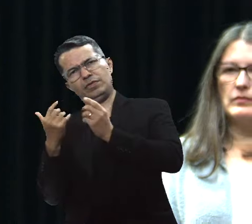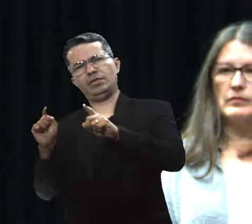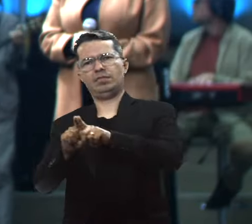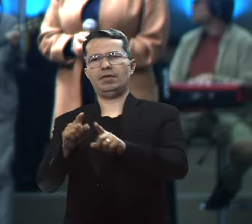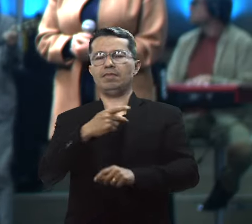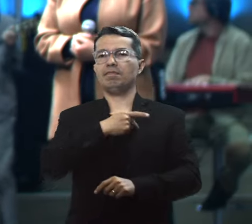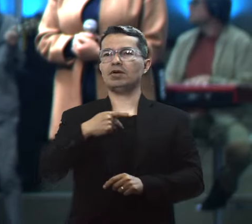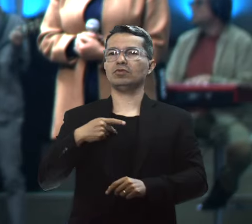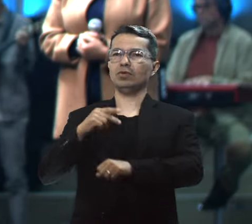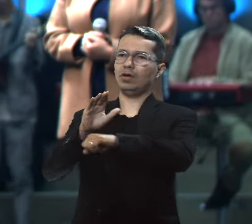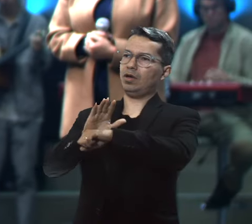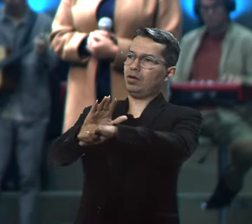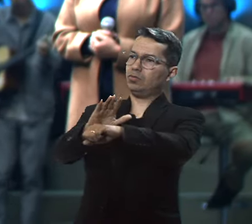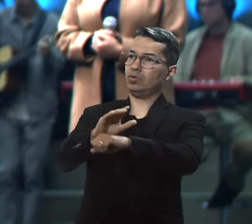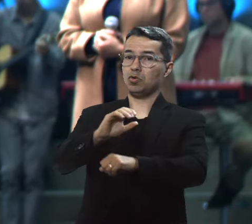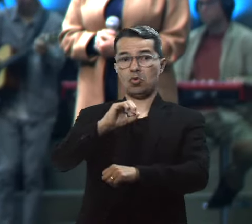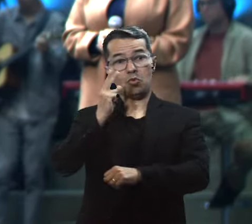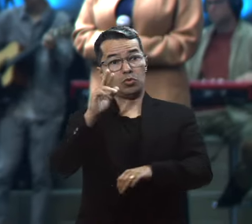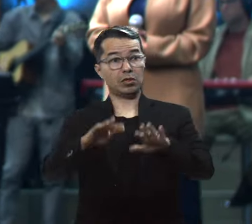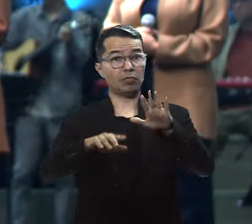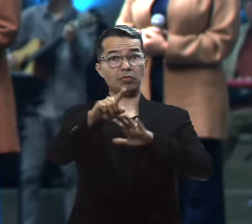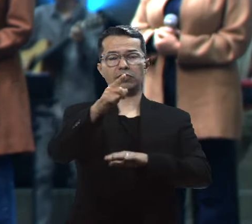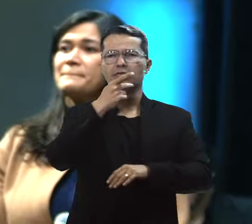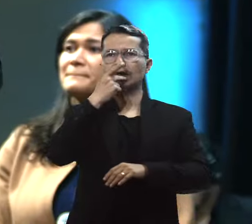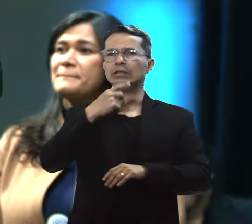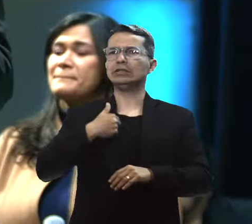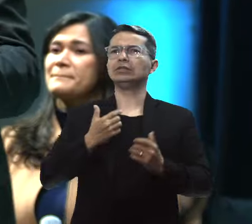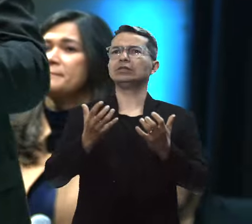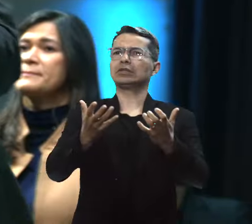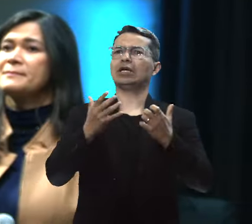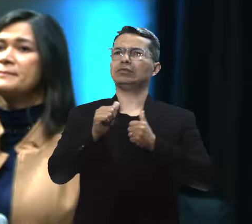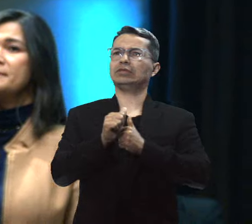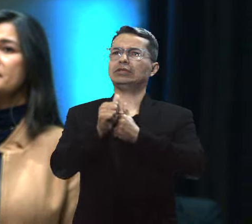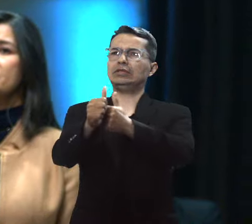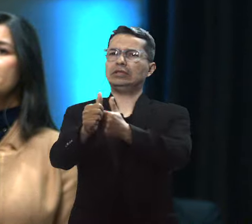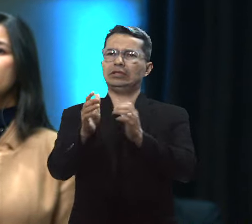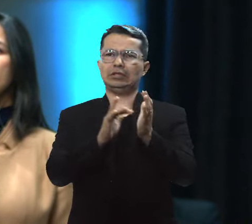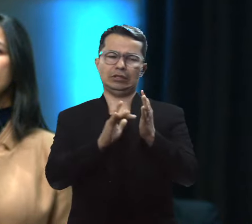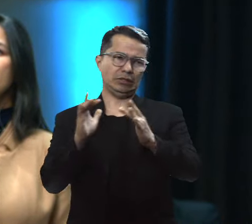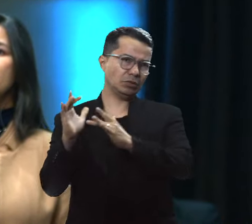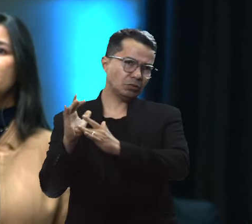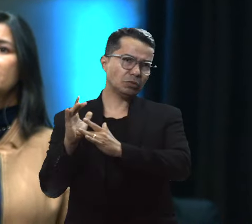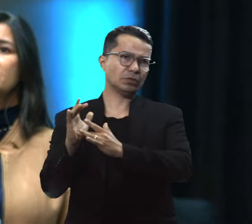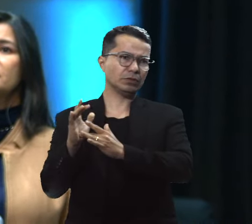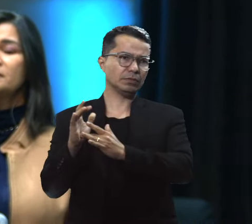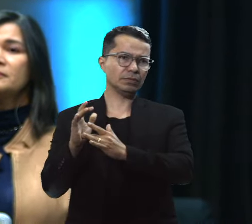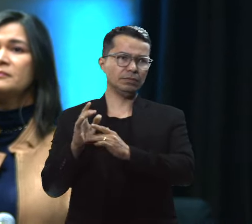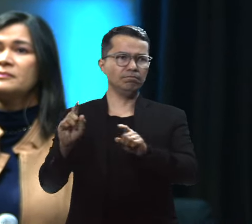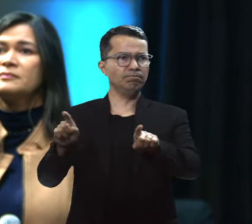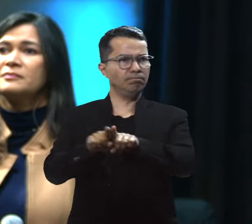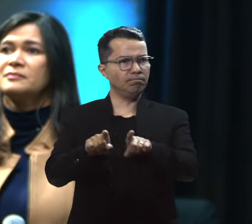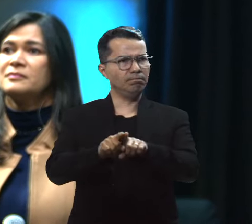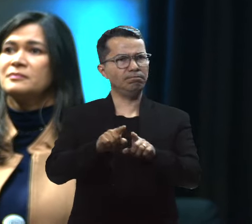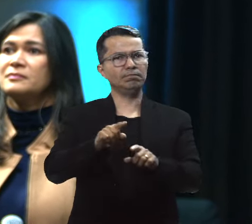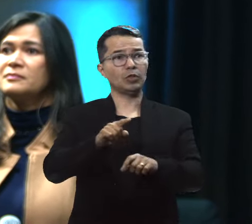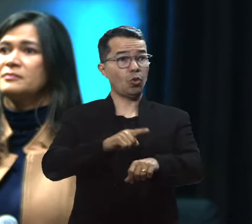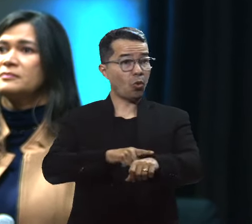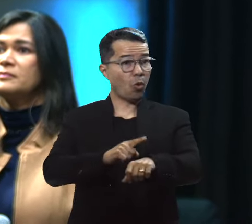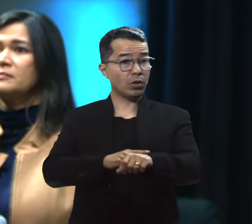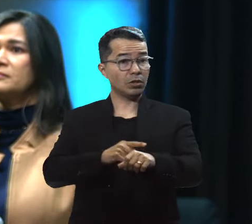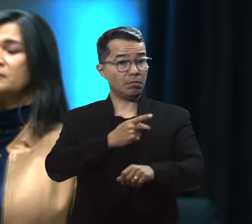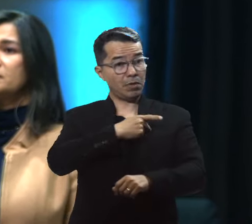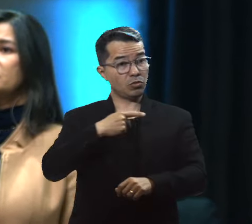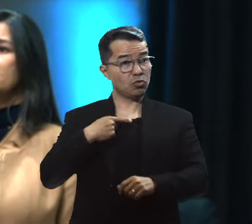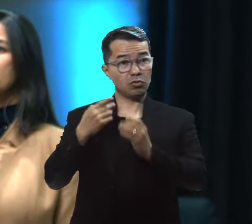ajuda, ou quer aceitar Jesus, falar: eu quero seguir Jesus, vai ser do jeito de Jesus. Na hora que eles estiverem aqui na frente, você vem para cá, pede